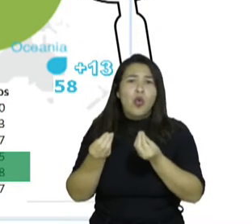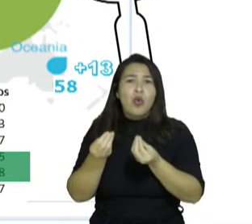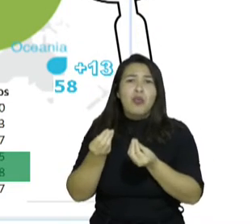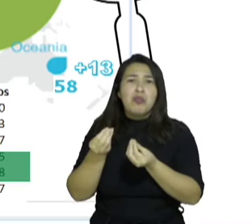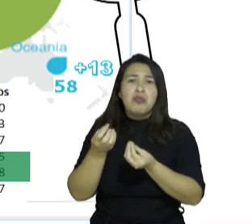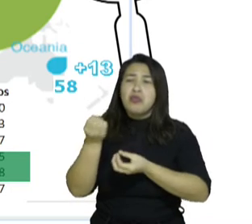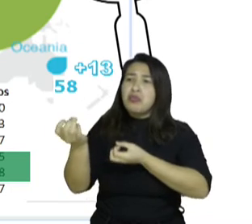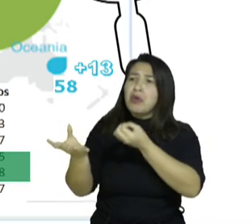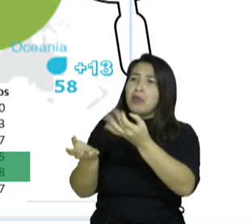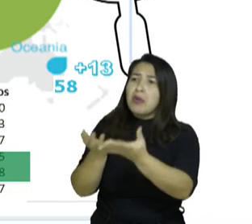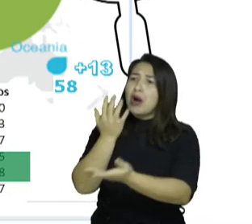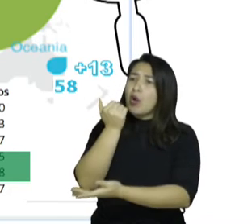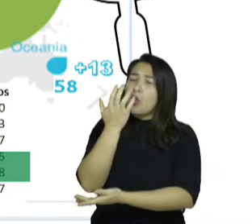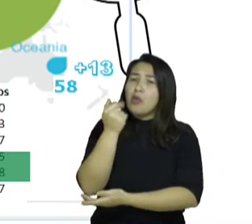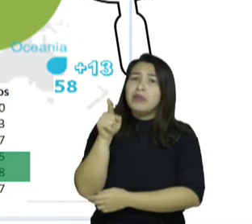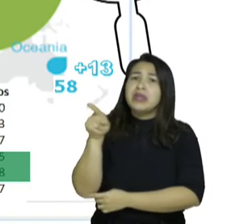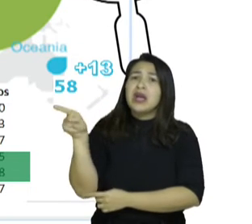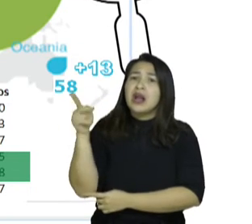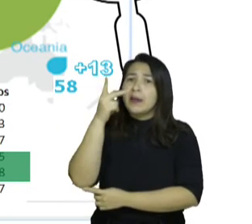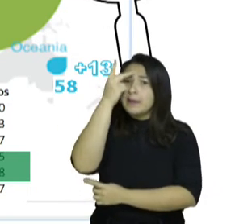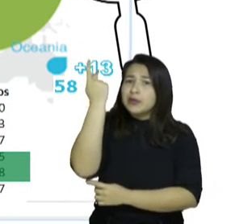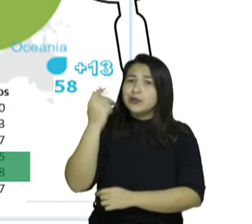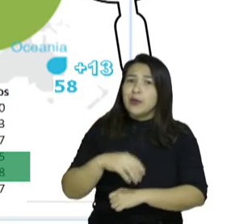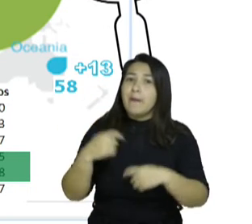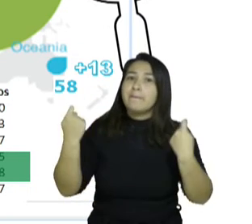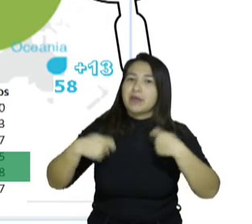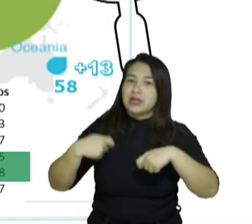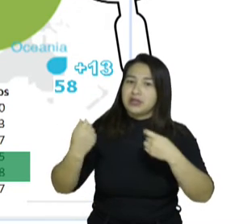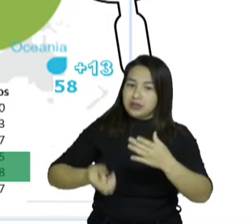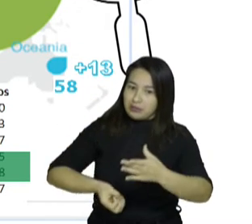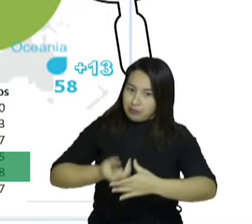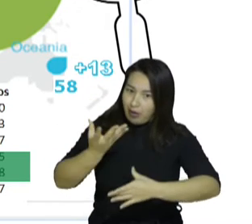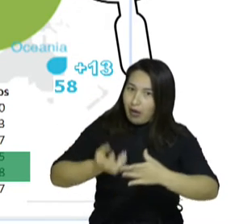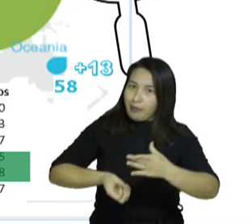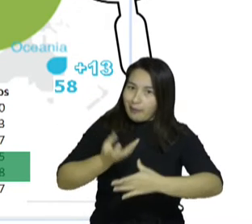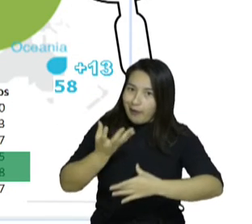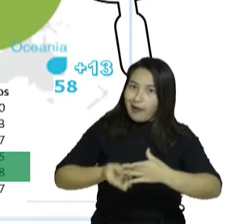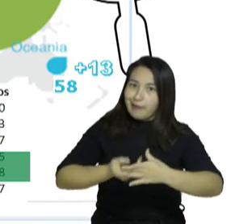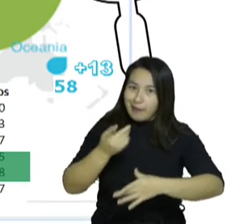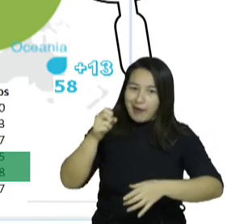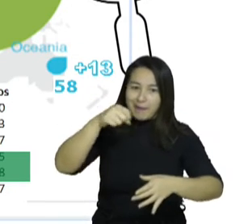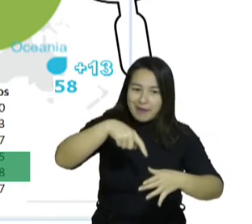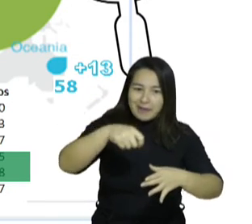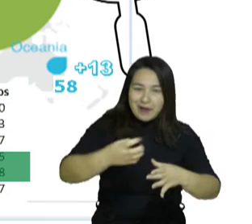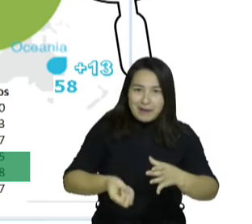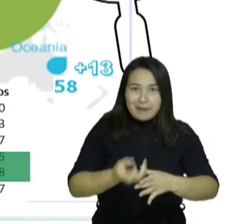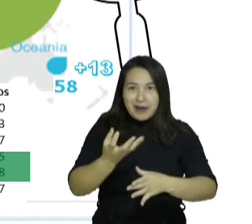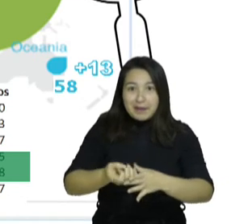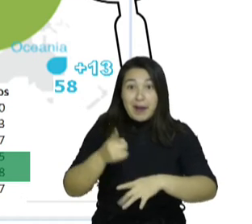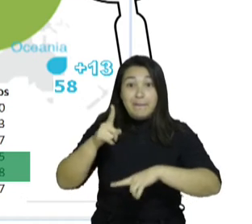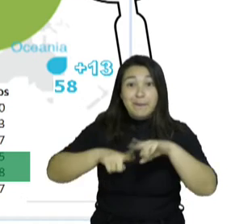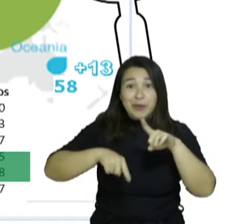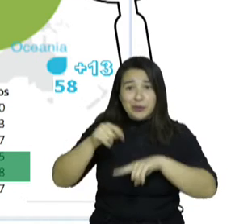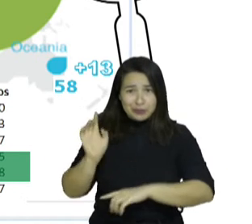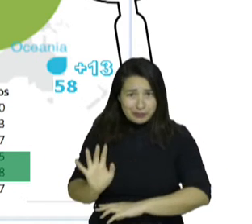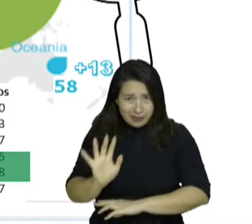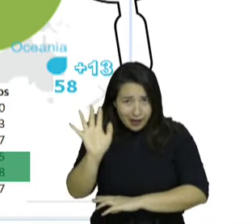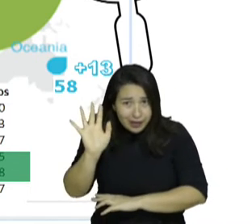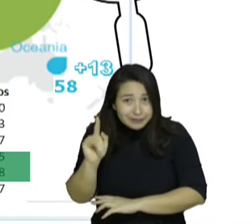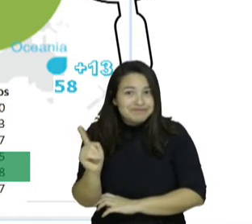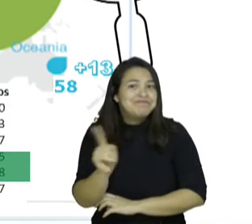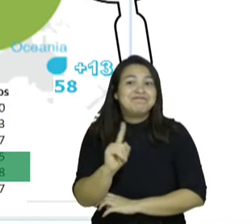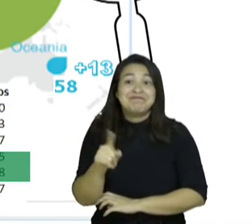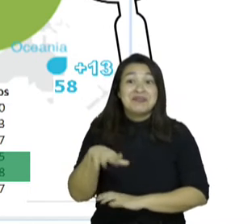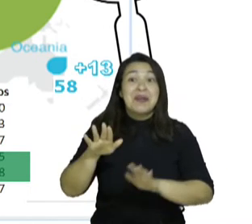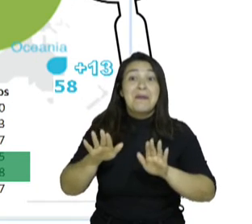gente nós temos que produzir e aí vem um pouco no contraponto é produzir produto barato para atender África nós